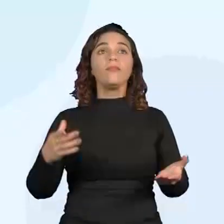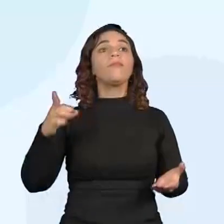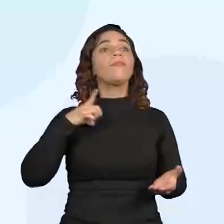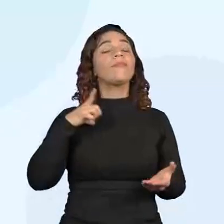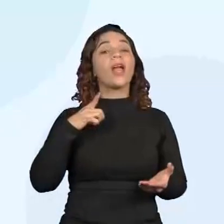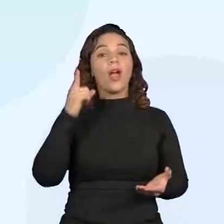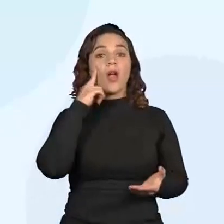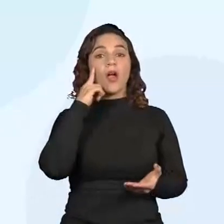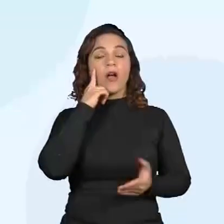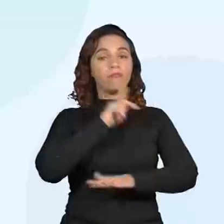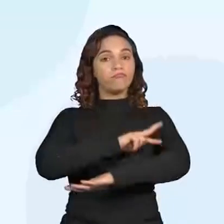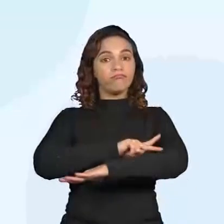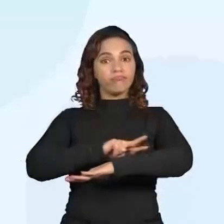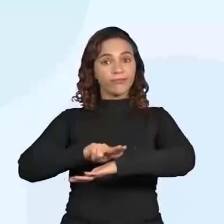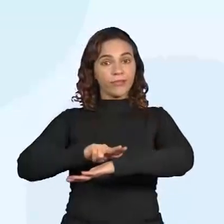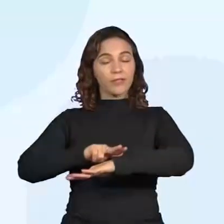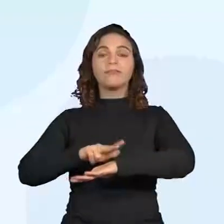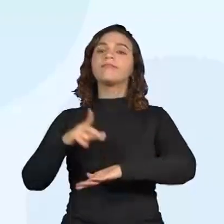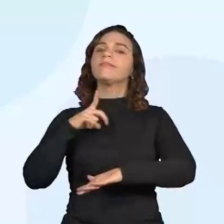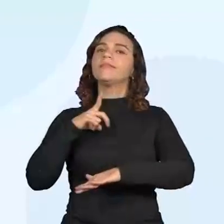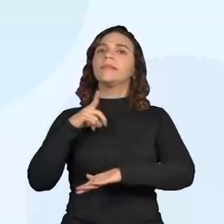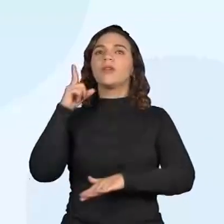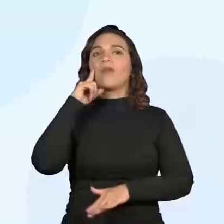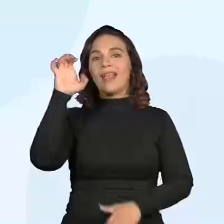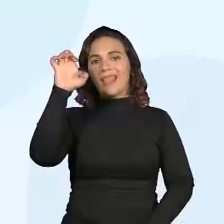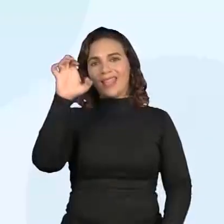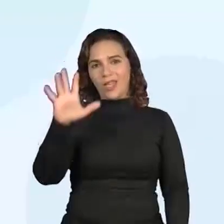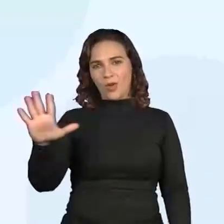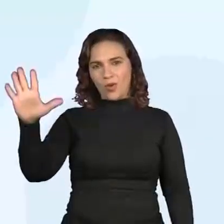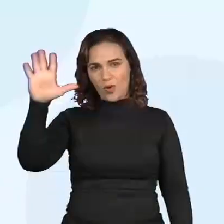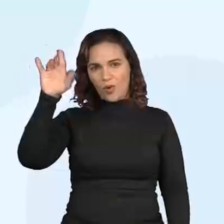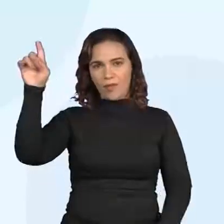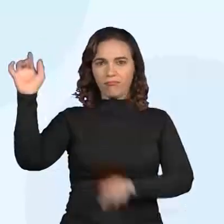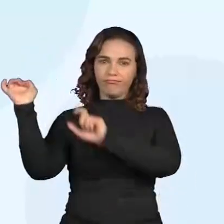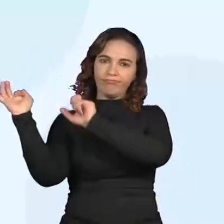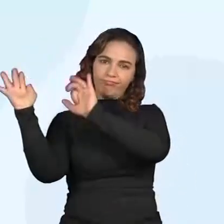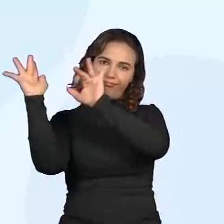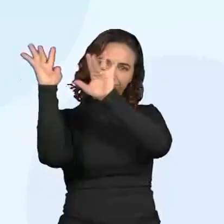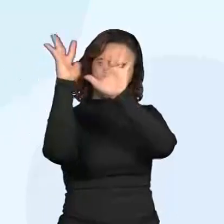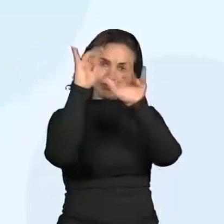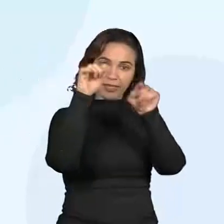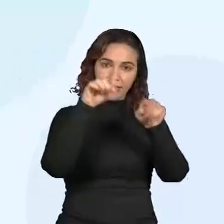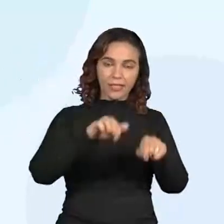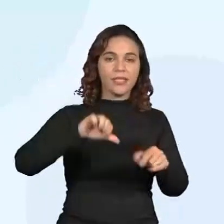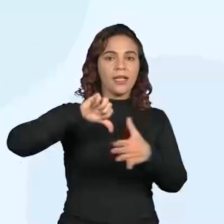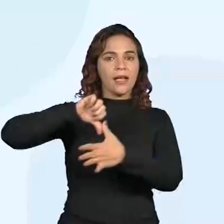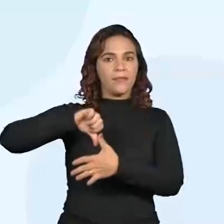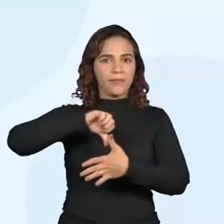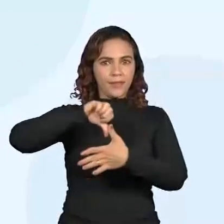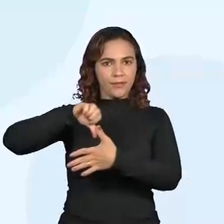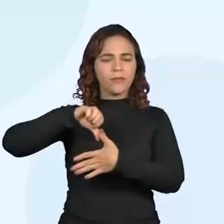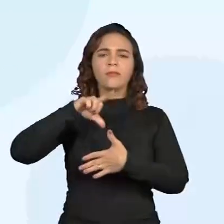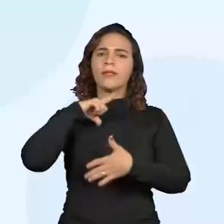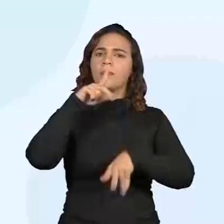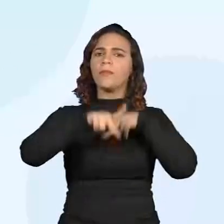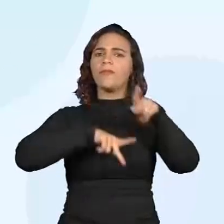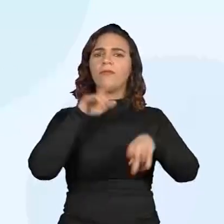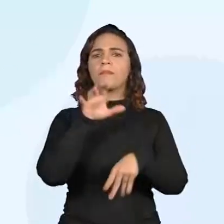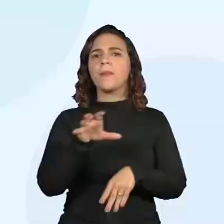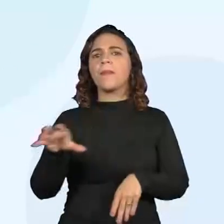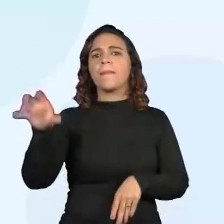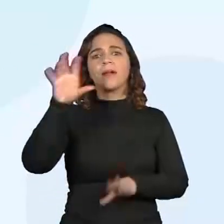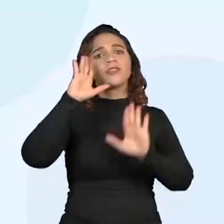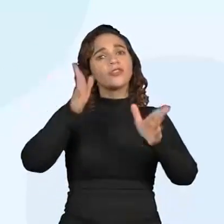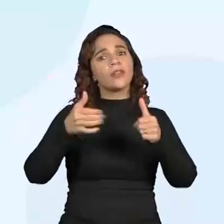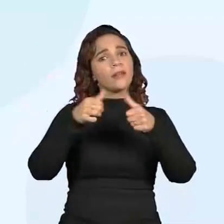aqui. Com a chegada dos europeus da América do Sul, eram vários os povos que aqui habitavam. Por isso também